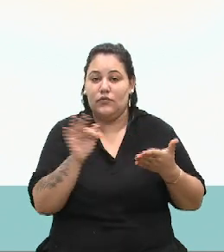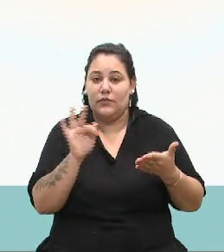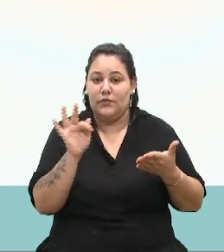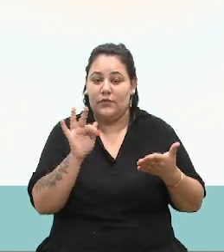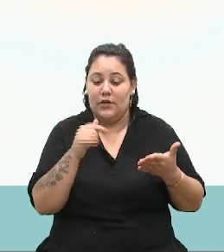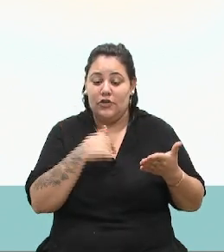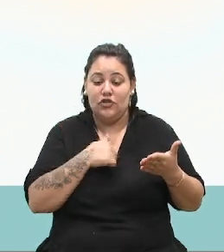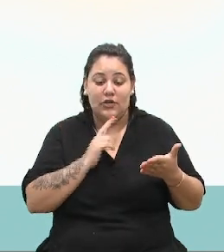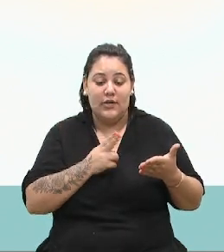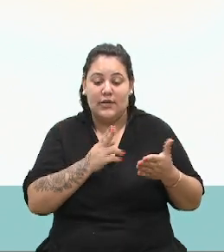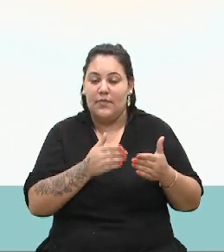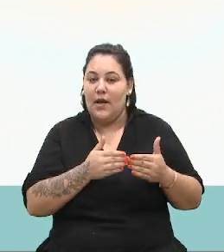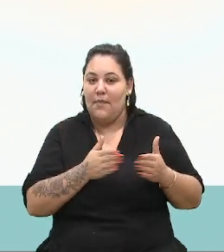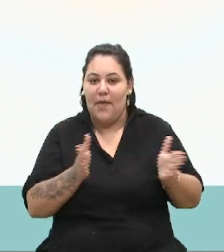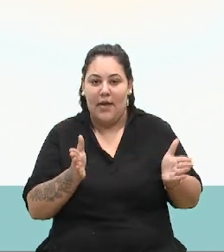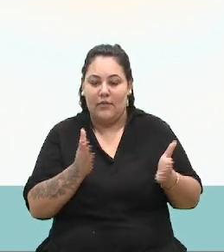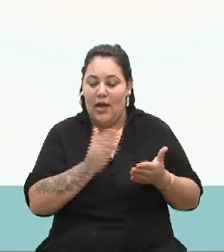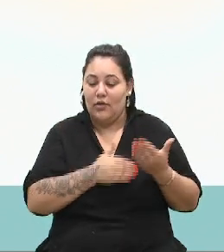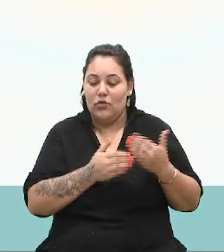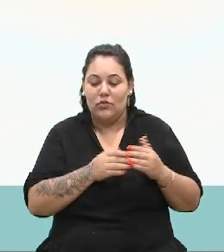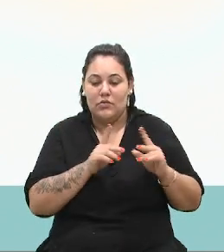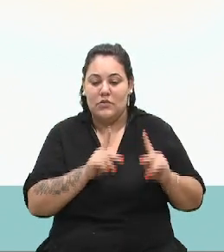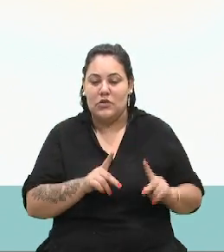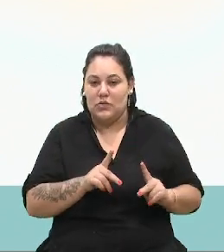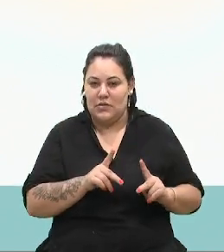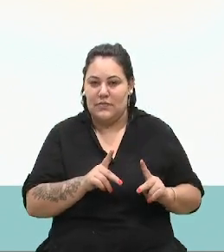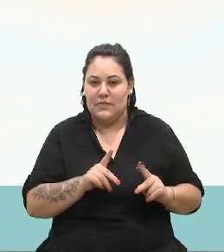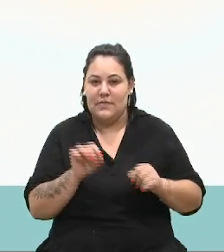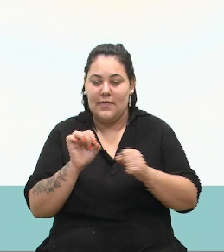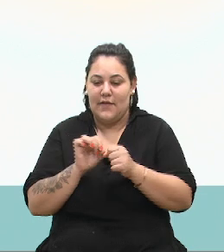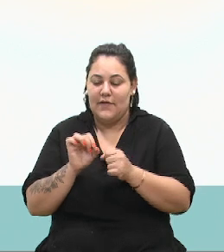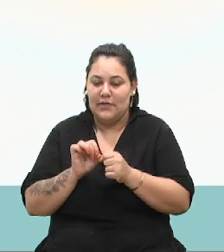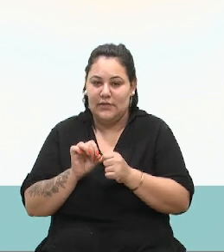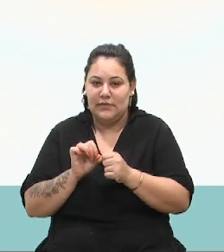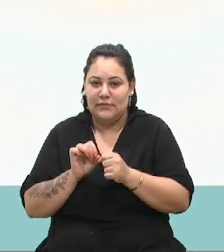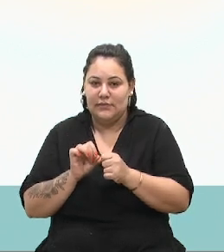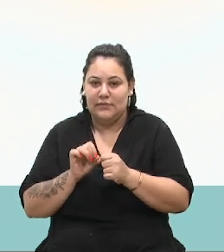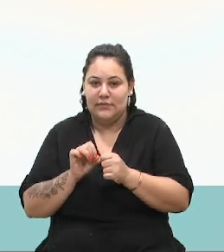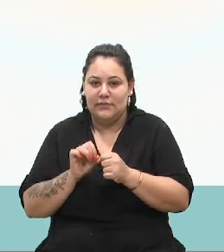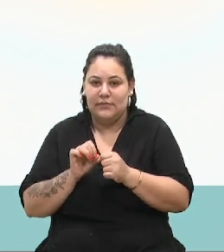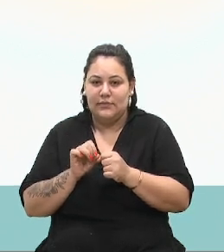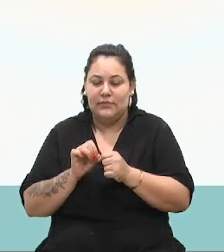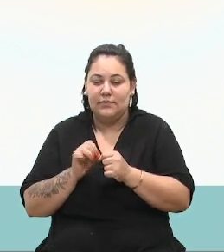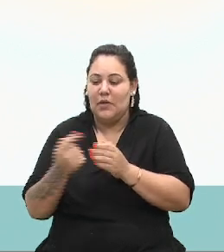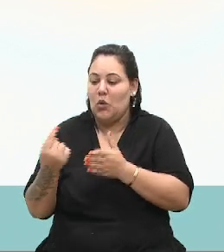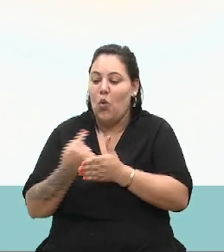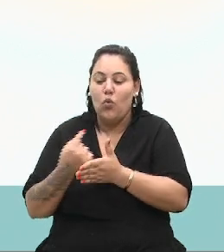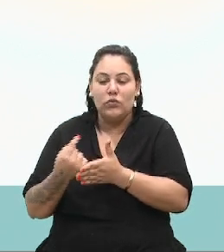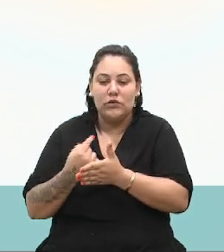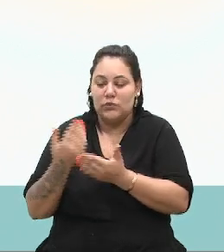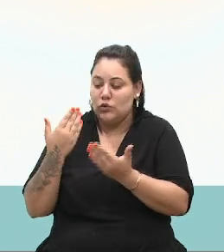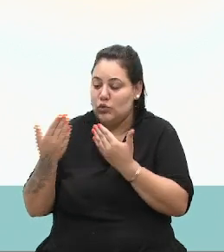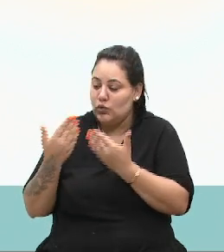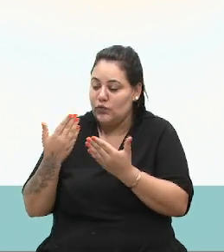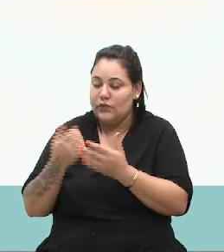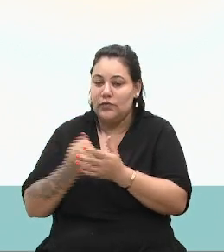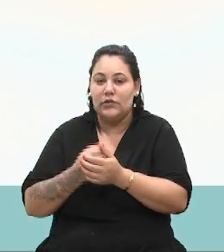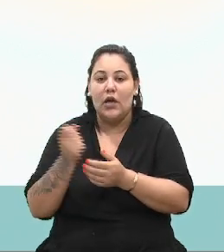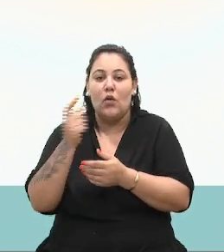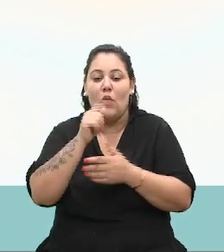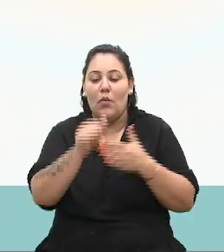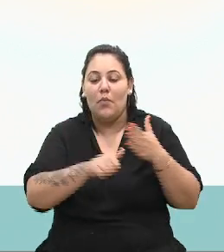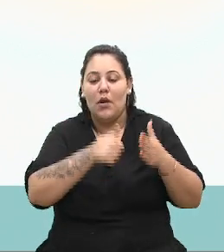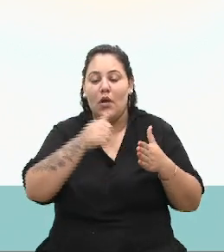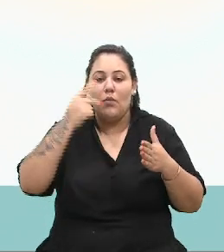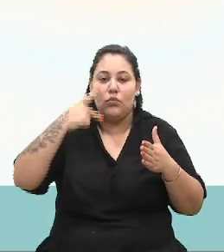à disposição a todos os senhores para consultas, querem algum questionamento, qual a melhor política pública, qual a